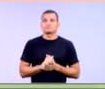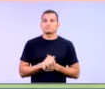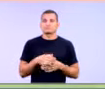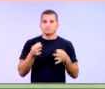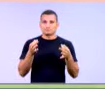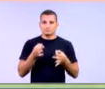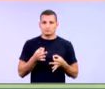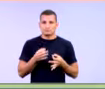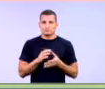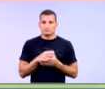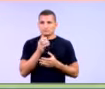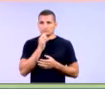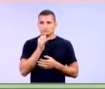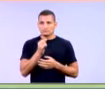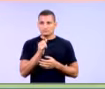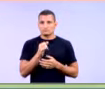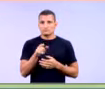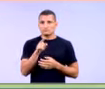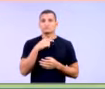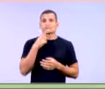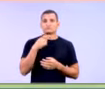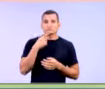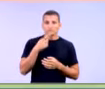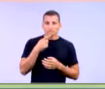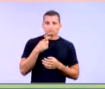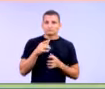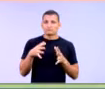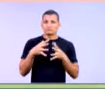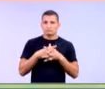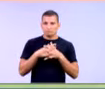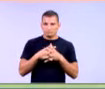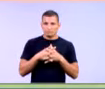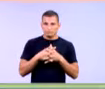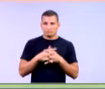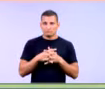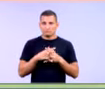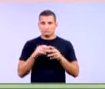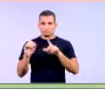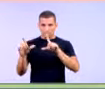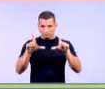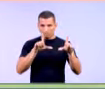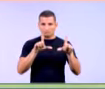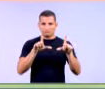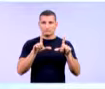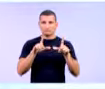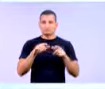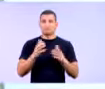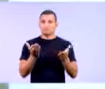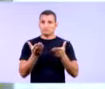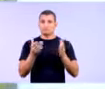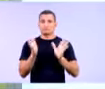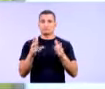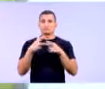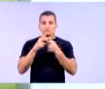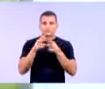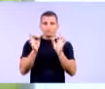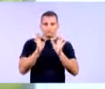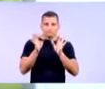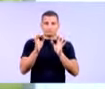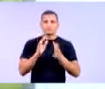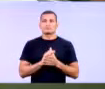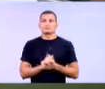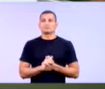Certinho? Se ficou alguma dúvida, alguma confusão aí entre um slide e outro, está definido agora.